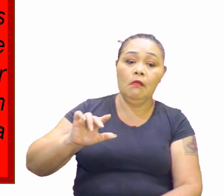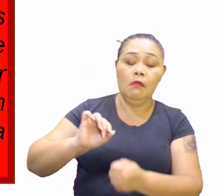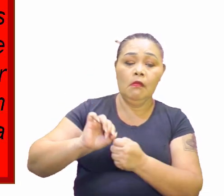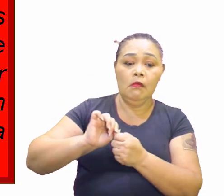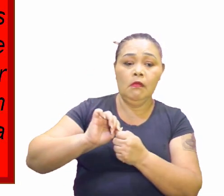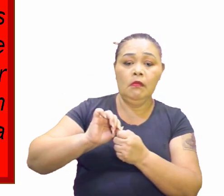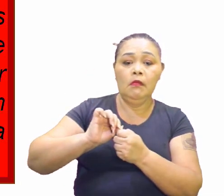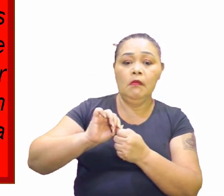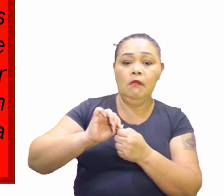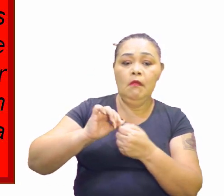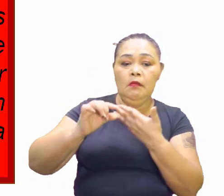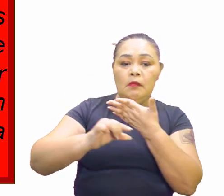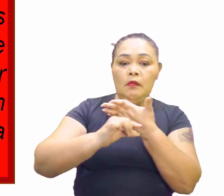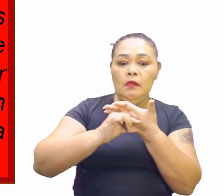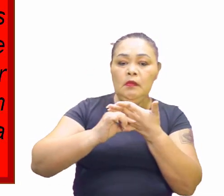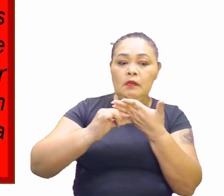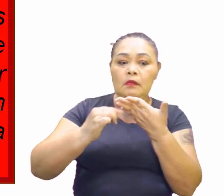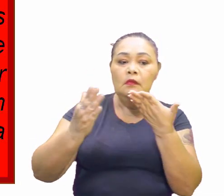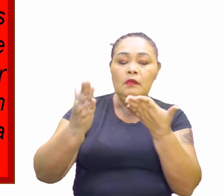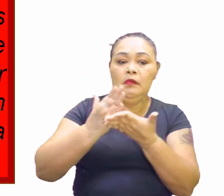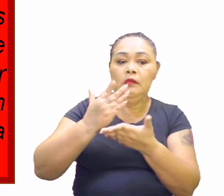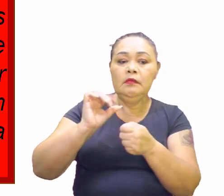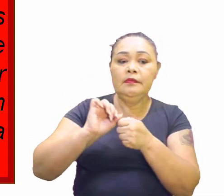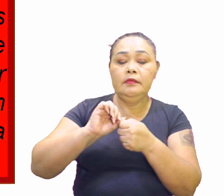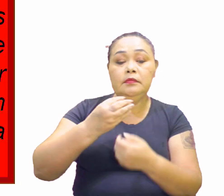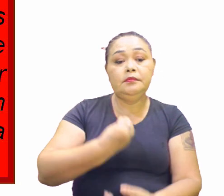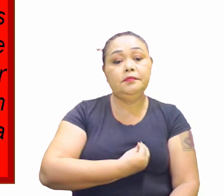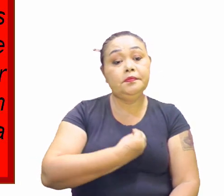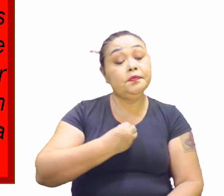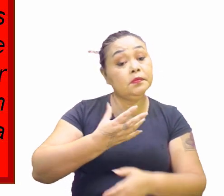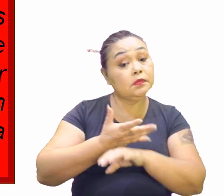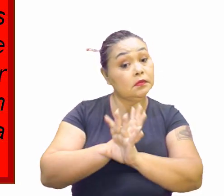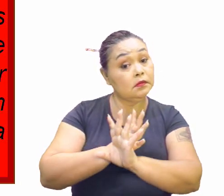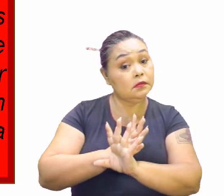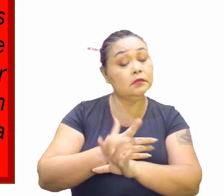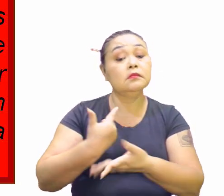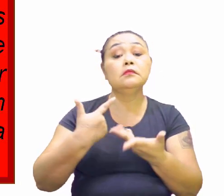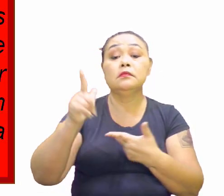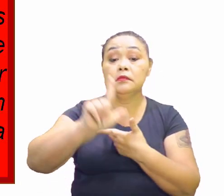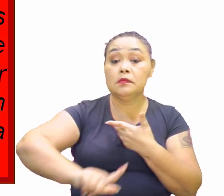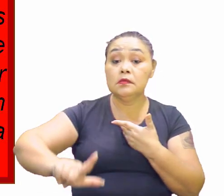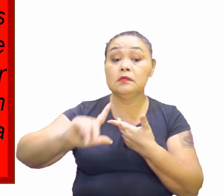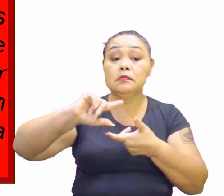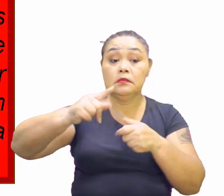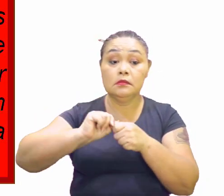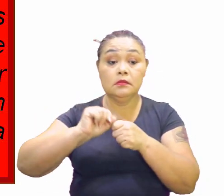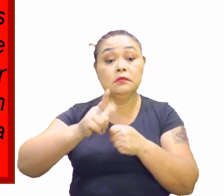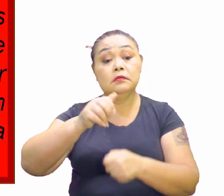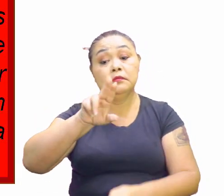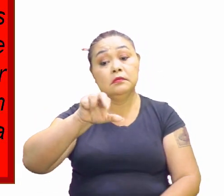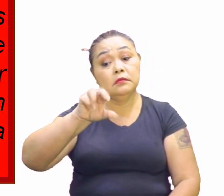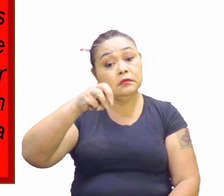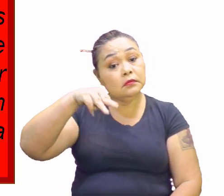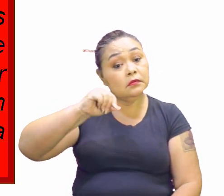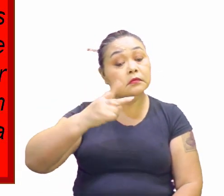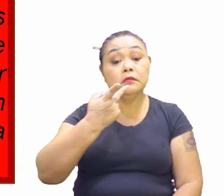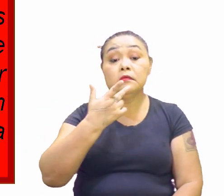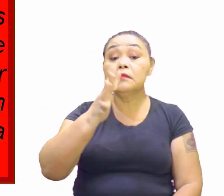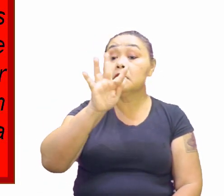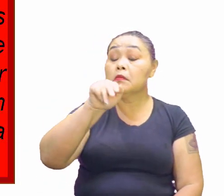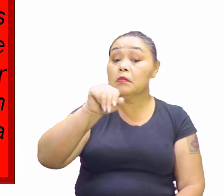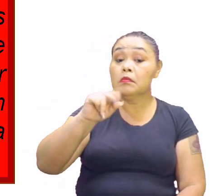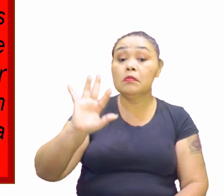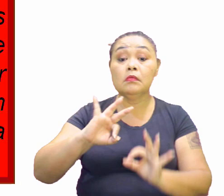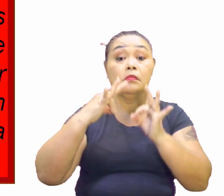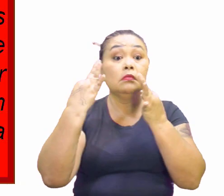de Graciliano Ramos. Isso, Vidas Secas. Então, olha só. Em Vidas Secas, a obra literária do modernismo, Graciliano Ramos, Fabiana